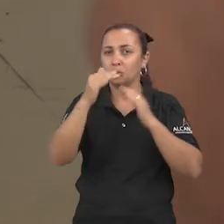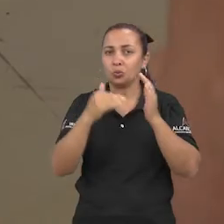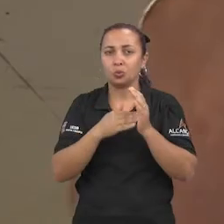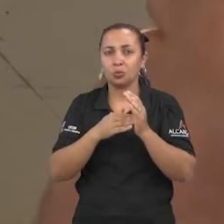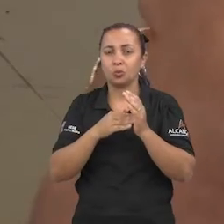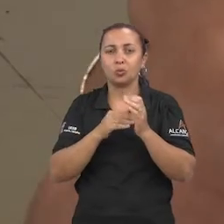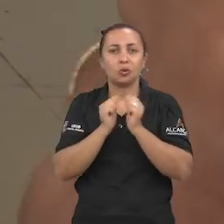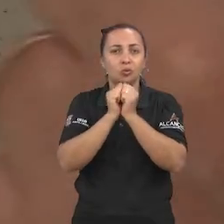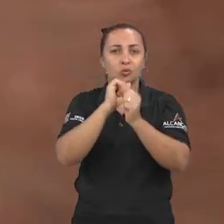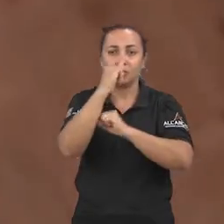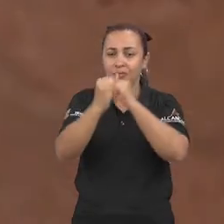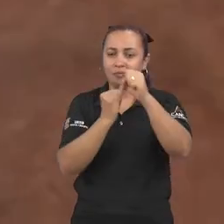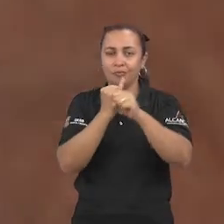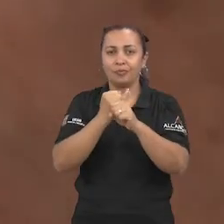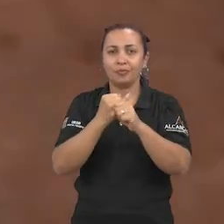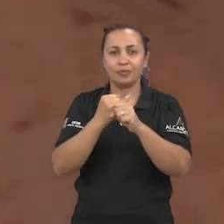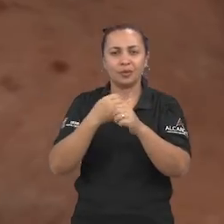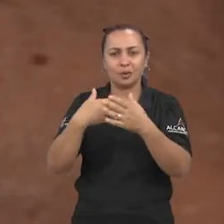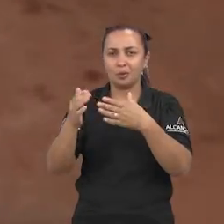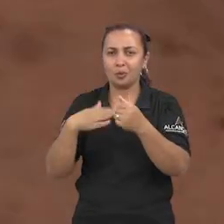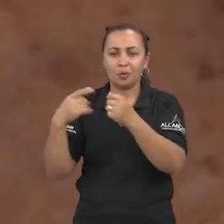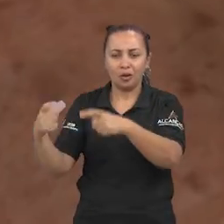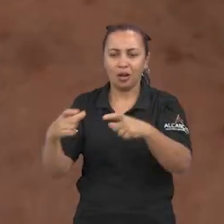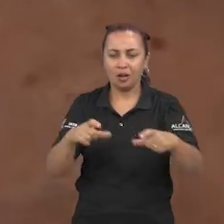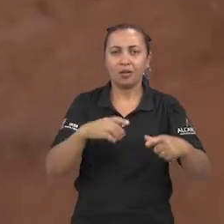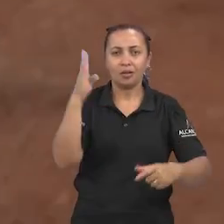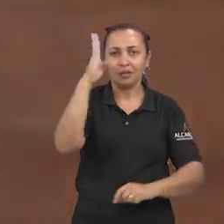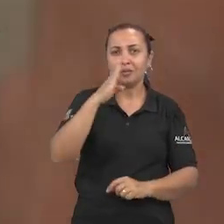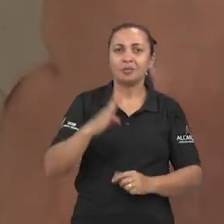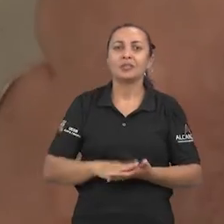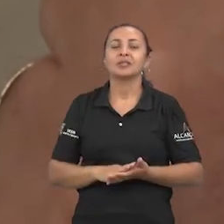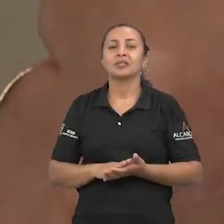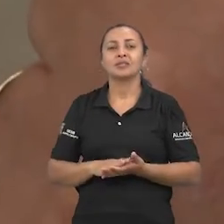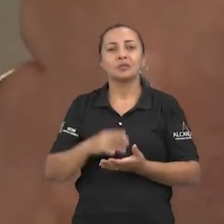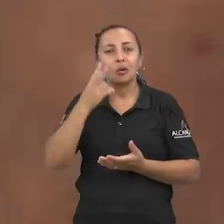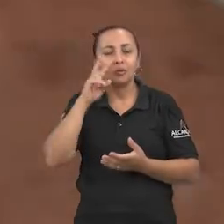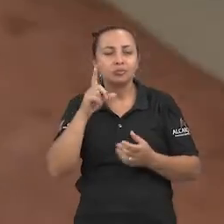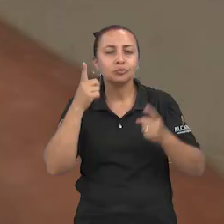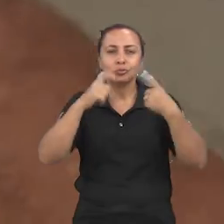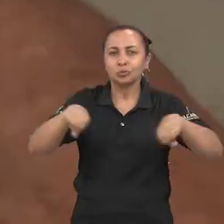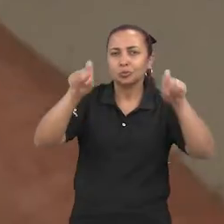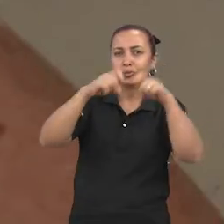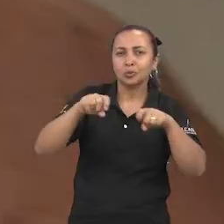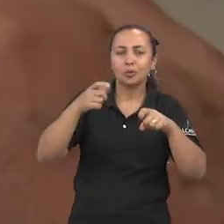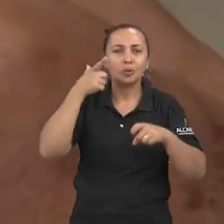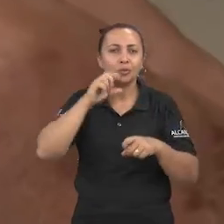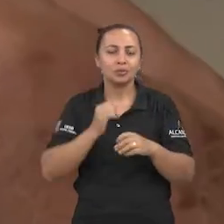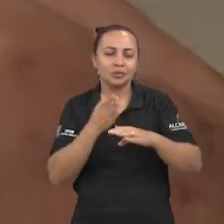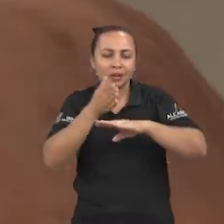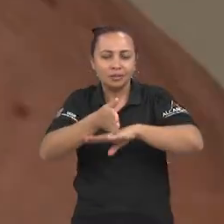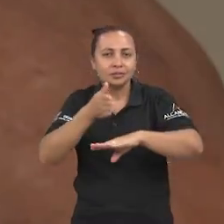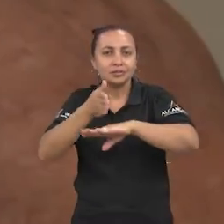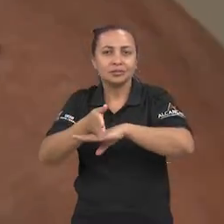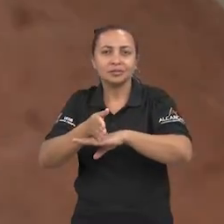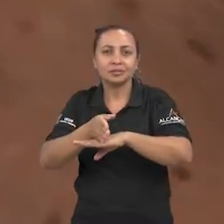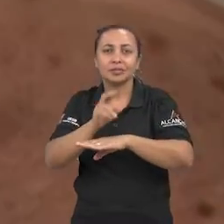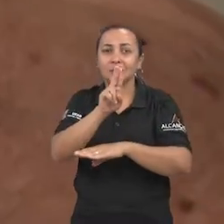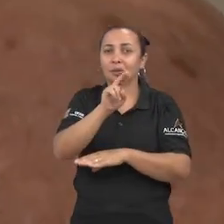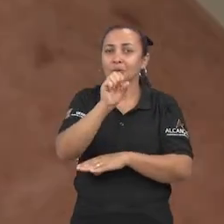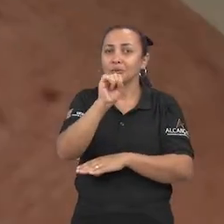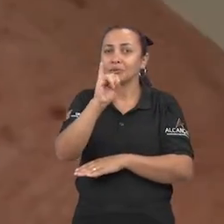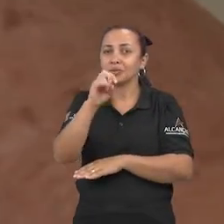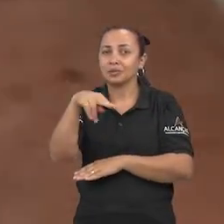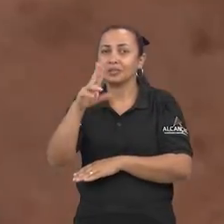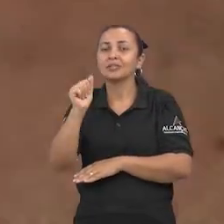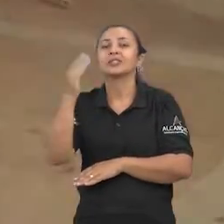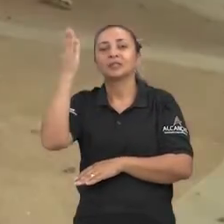na rede, na internet. Então, em qualquer lugar do Brasil, pelo celular ou pelo computador, eu consigo acessar a minha usina. Então, a gente